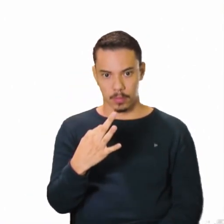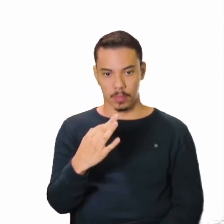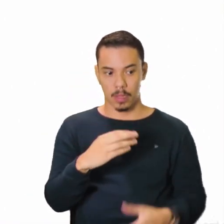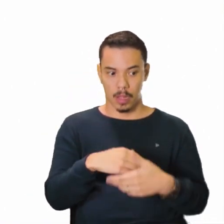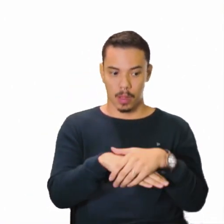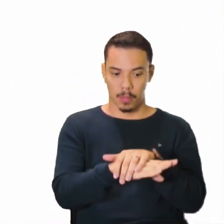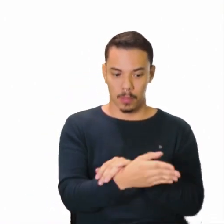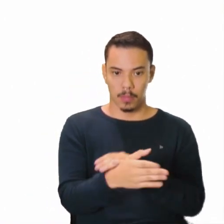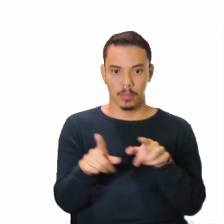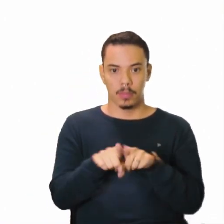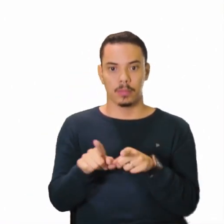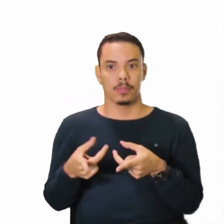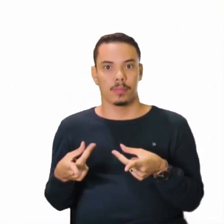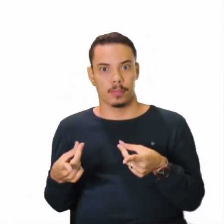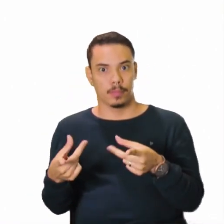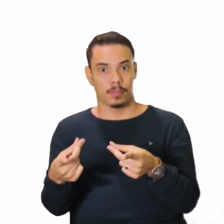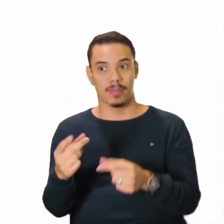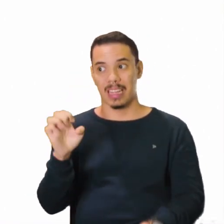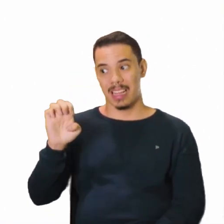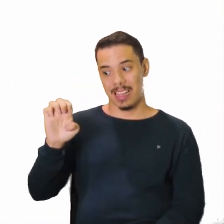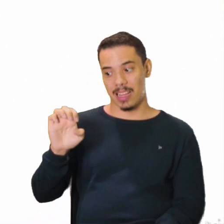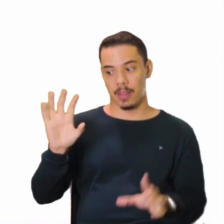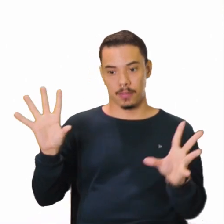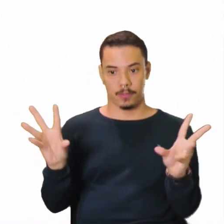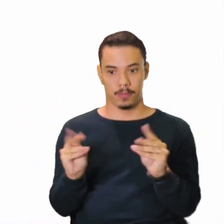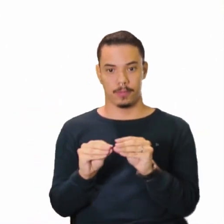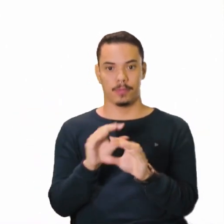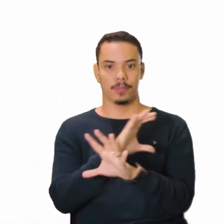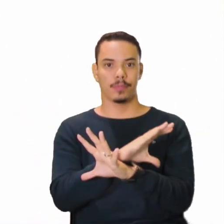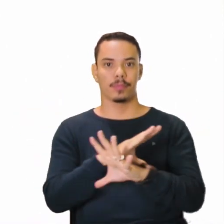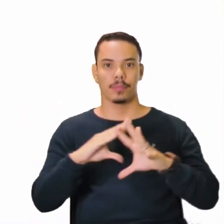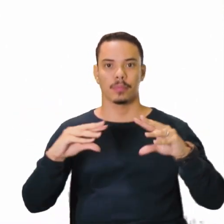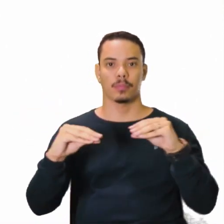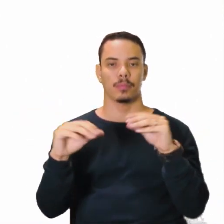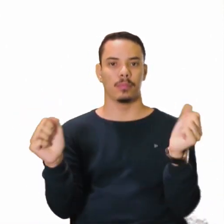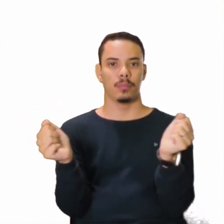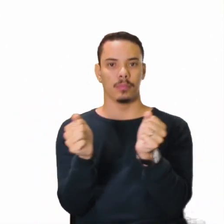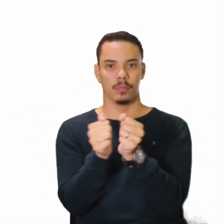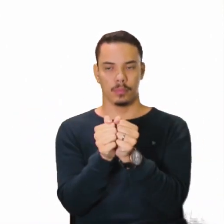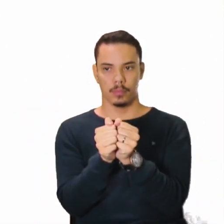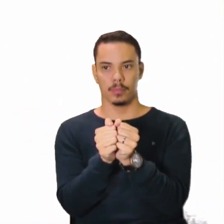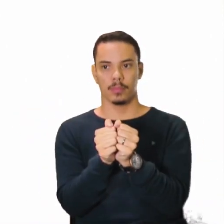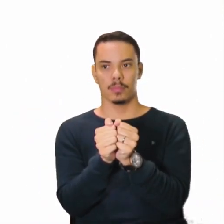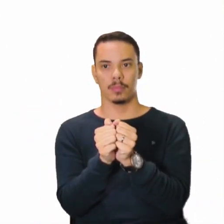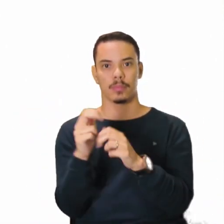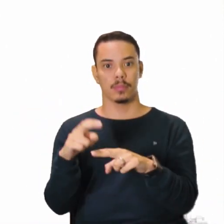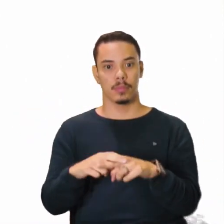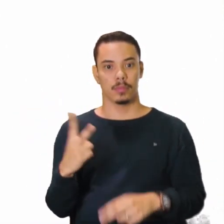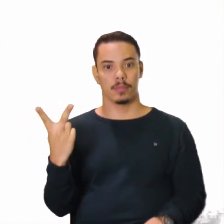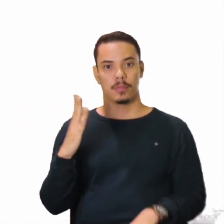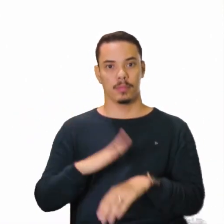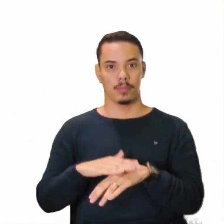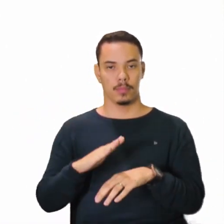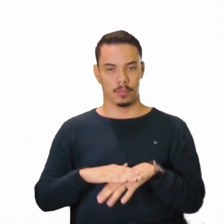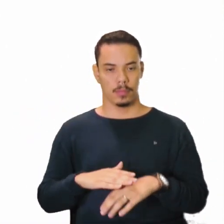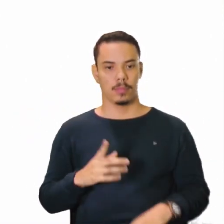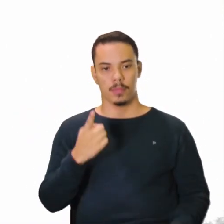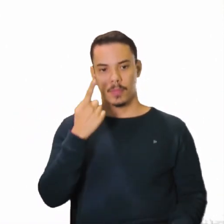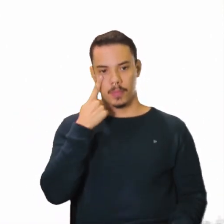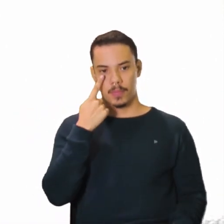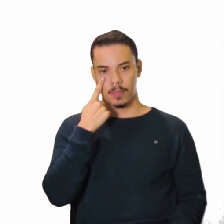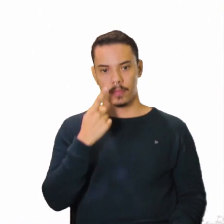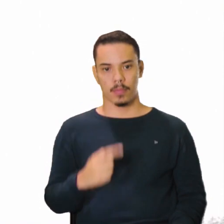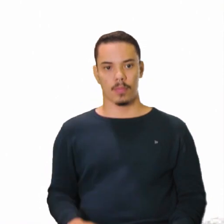Então, segue um fato habitual e durativo. Então, essas duas ações ali. Vamos ver o